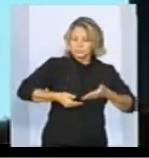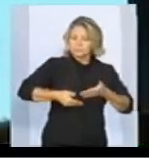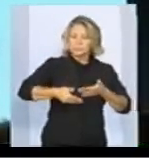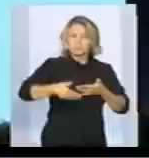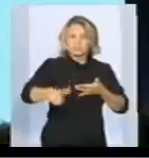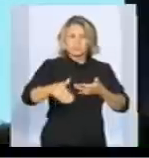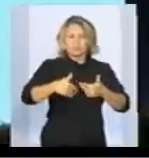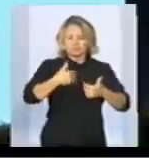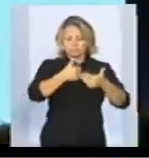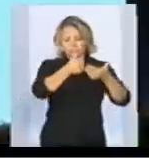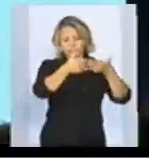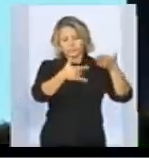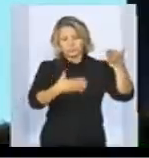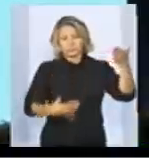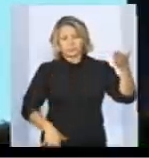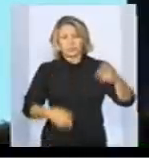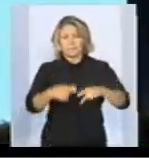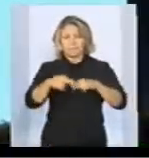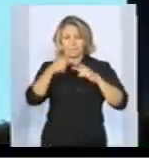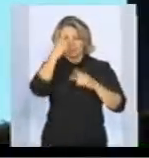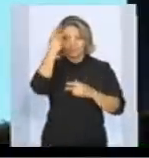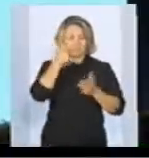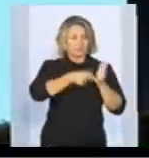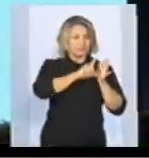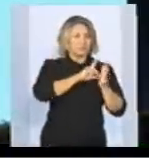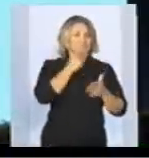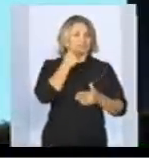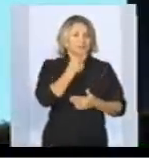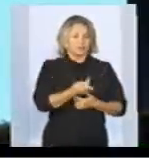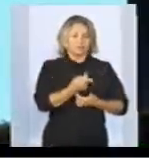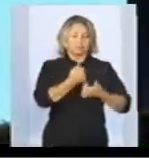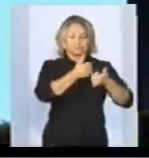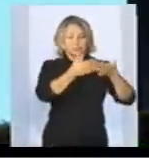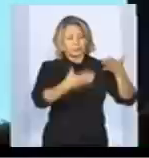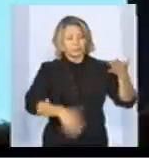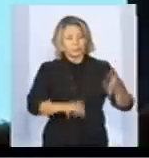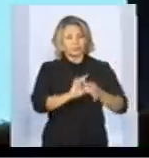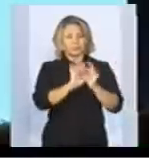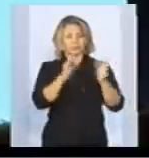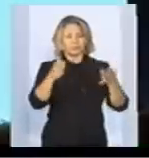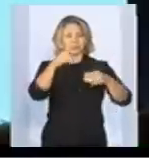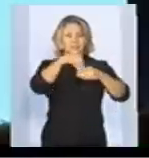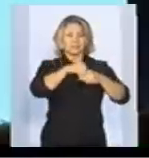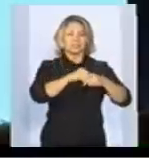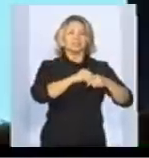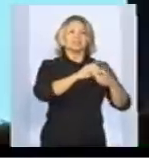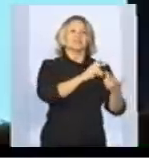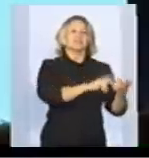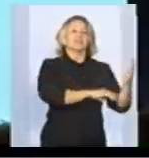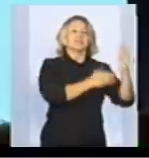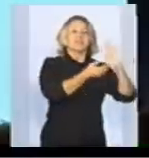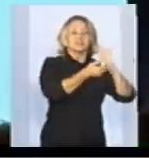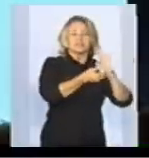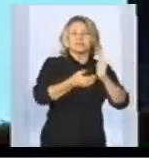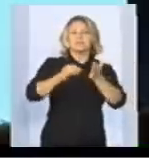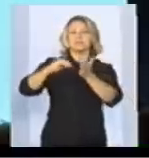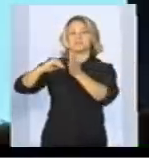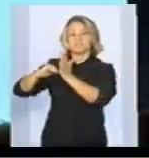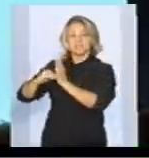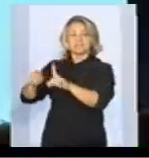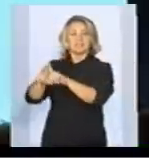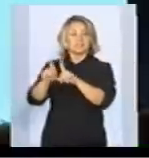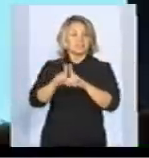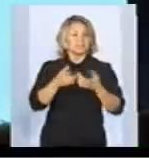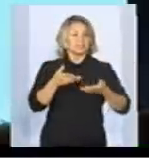longo como já foi colocado aqui por outros que me antecederam longo e democrático Nas duas casas legislativas que teve a a participação dos grupos